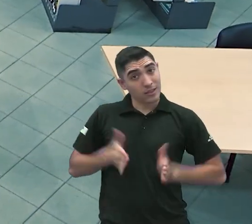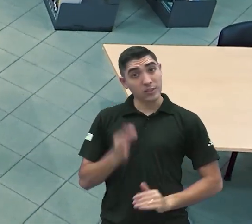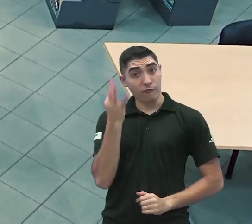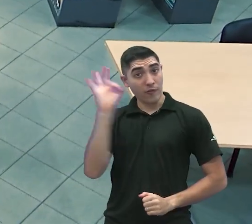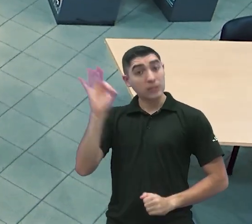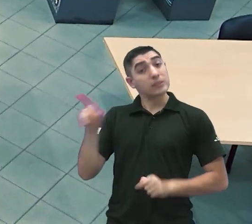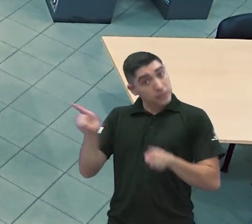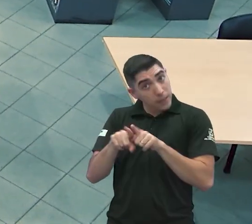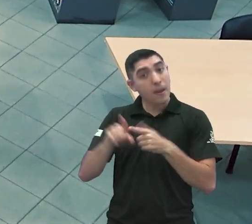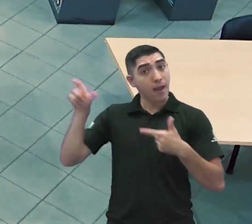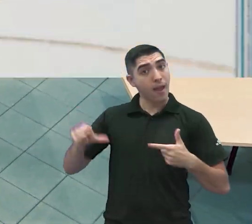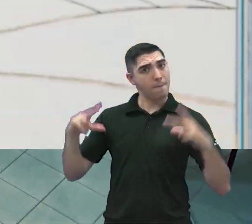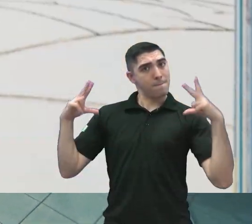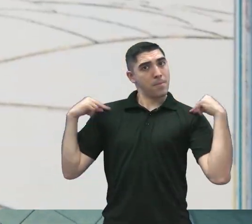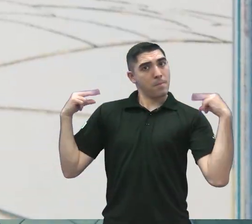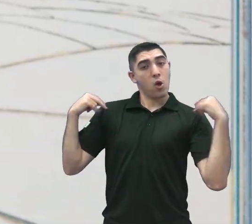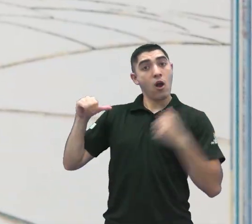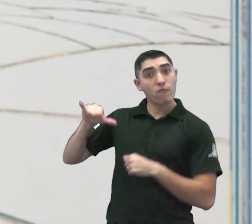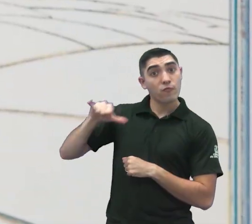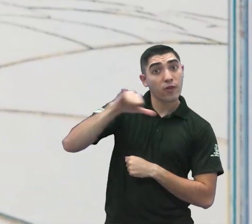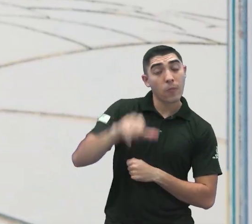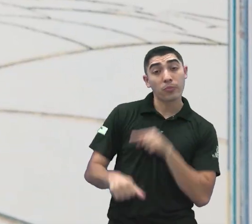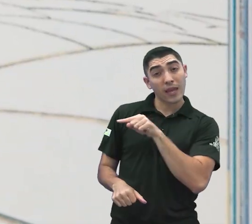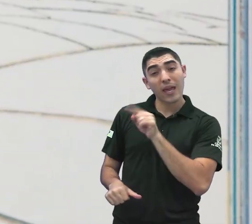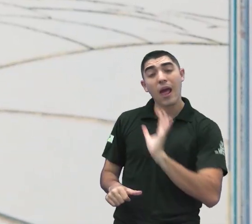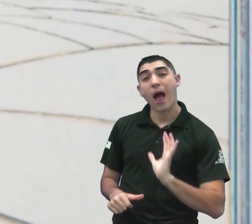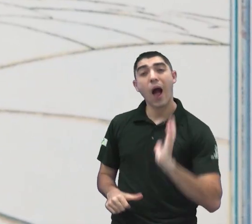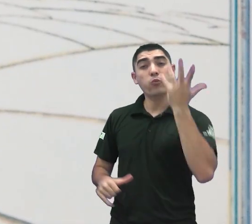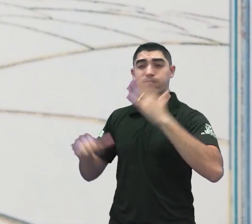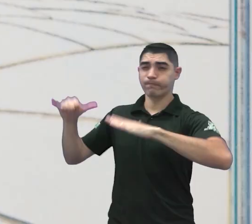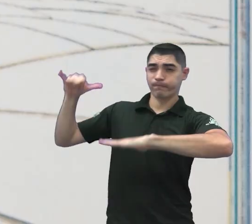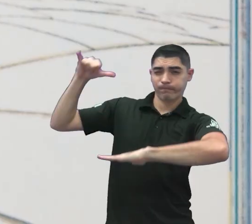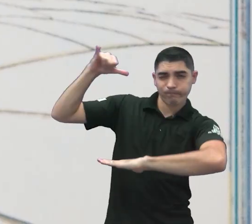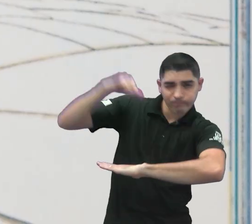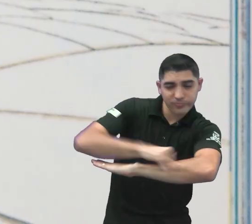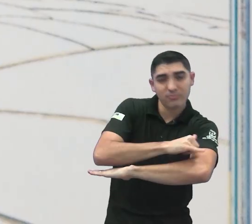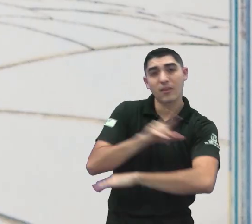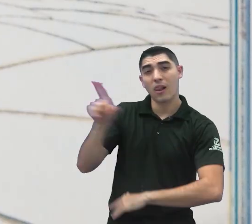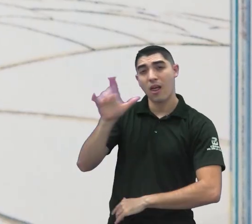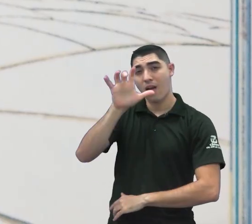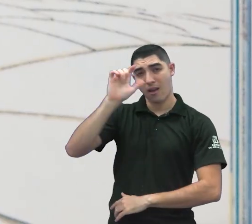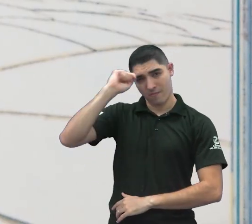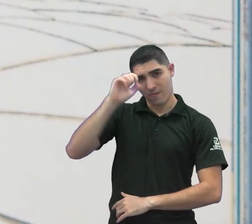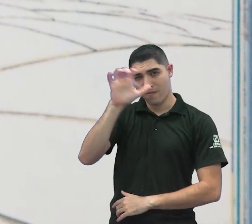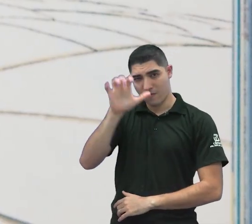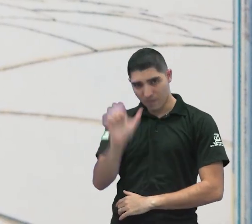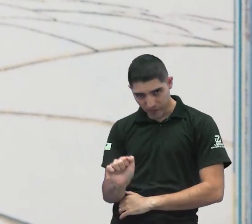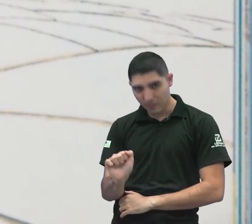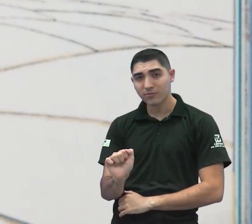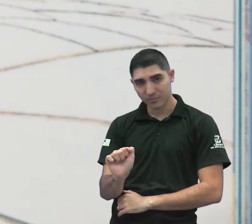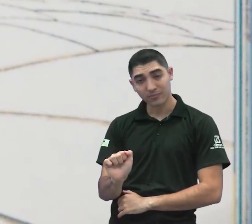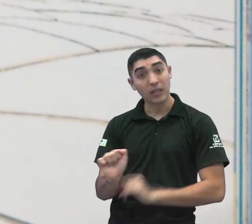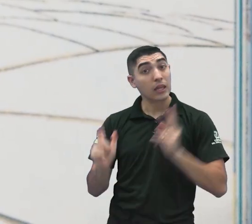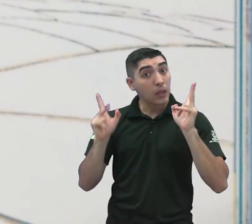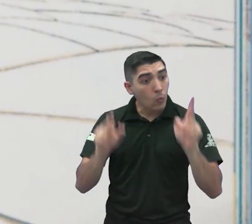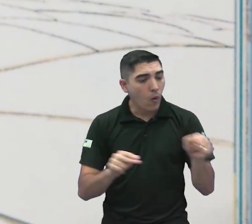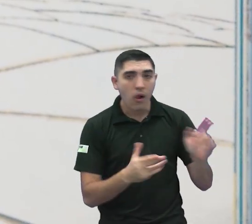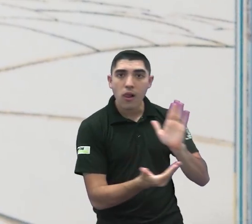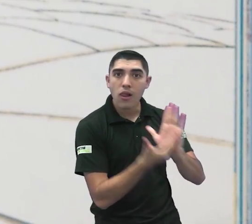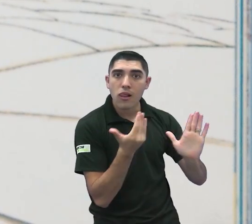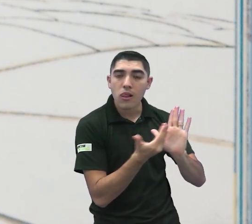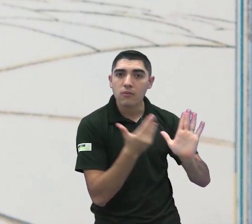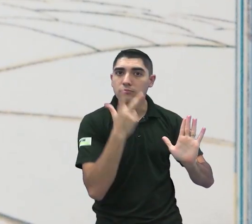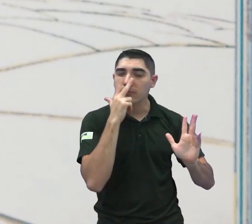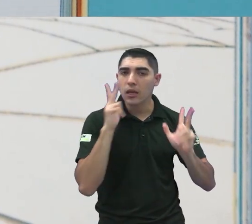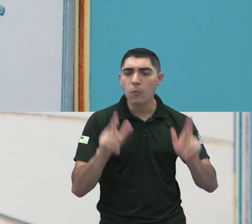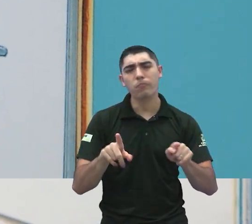francês e piloto de avião. Em uma de suas viagens, sofreu uma queda em um deserto na África, que é muito semelhante ao cenário do livro.